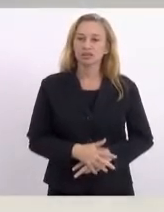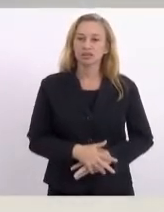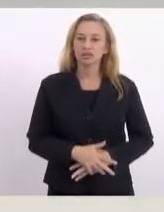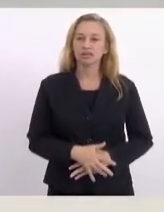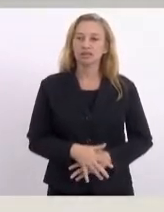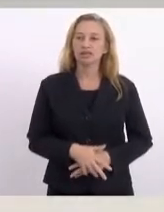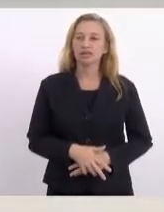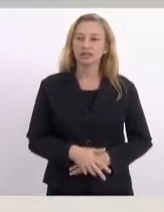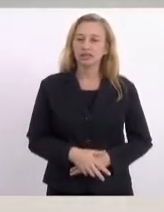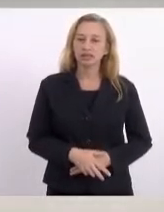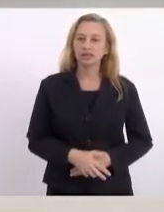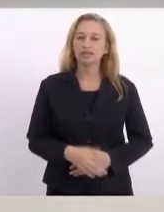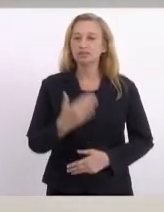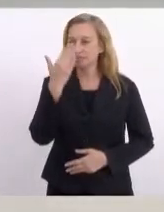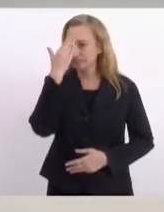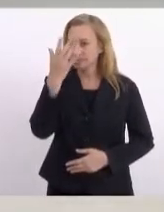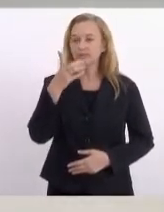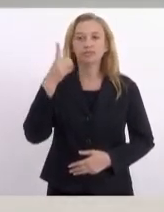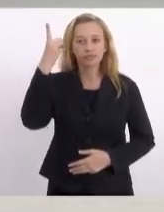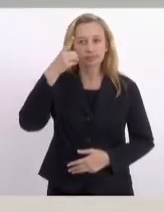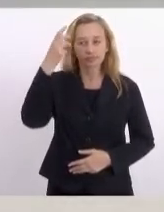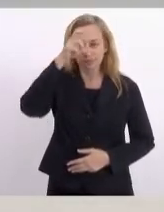Obrigada, deputada presidenta Tia Ju.